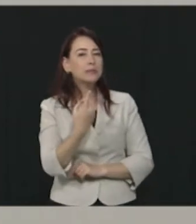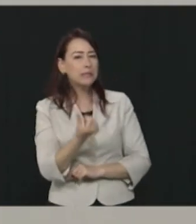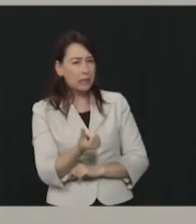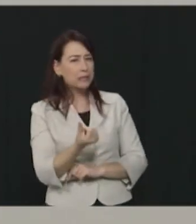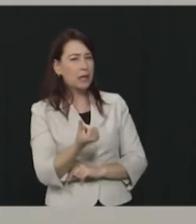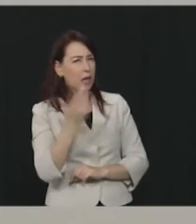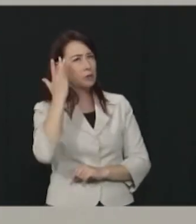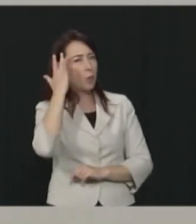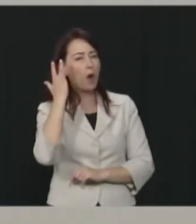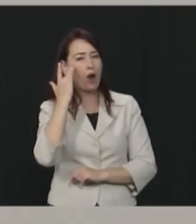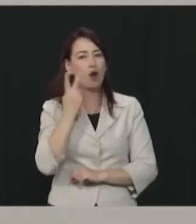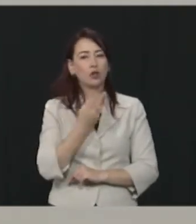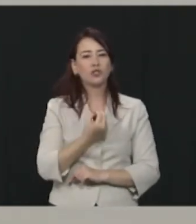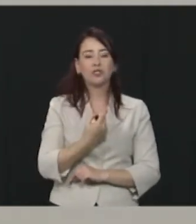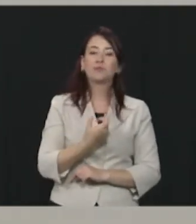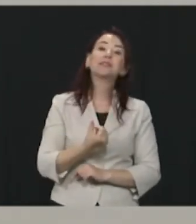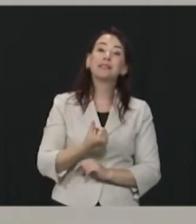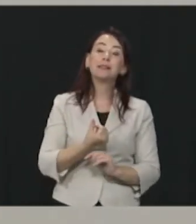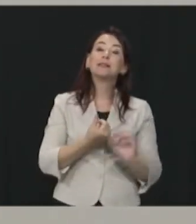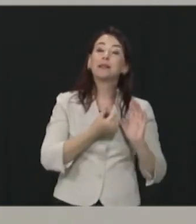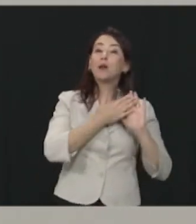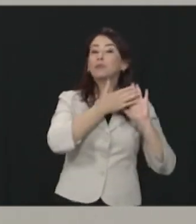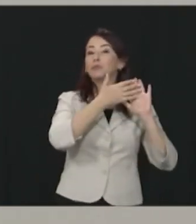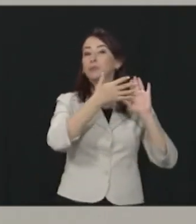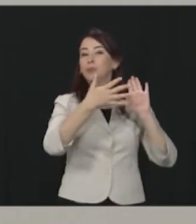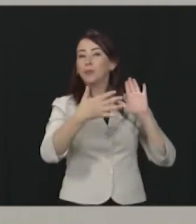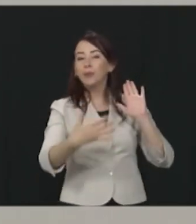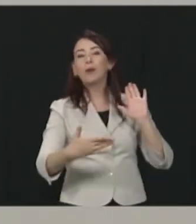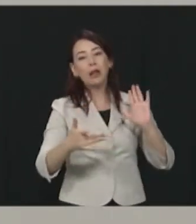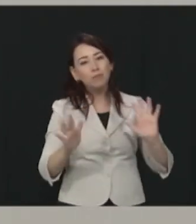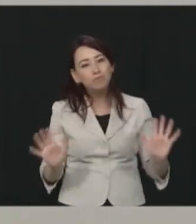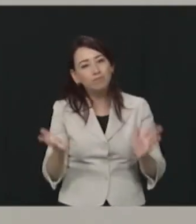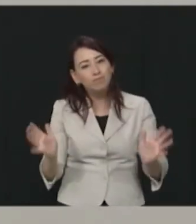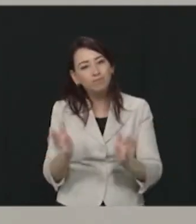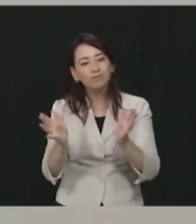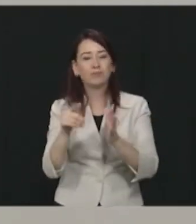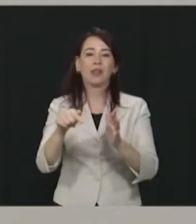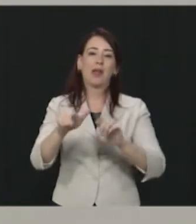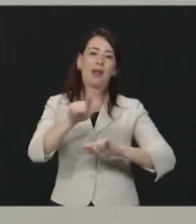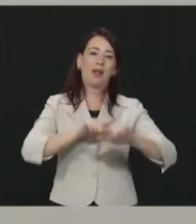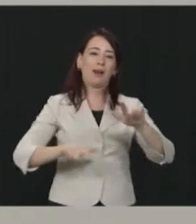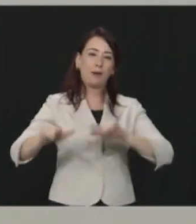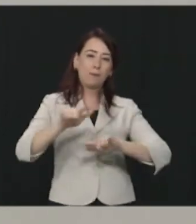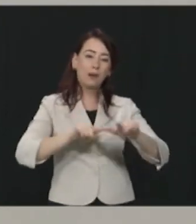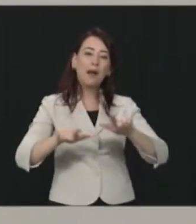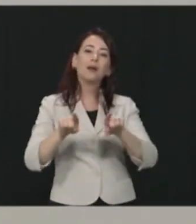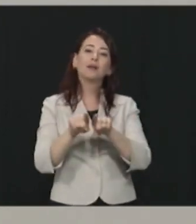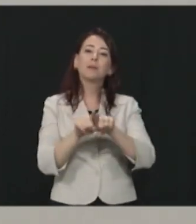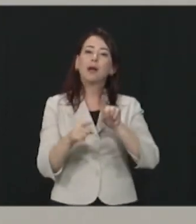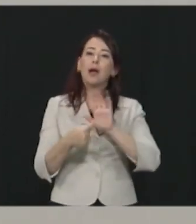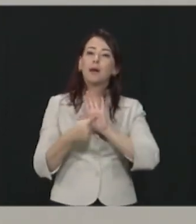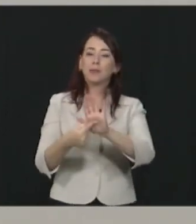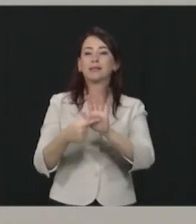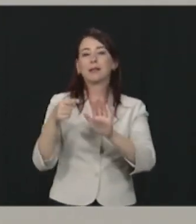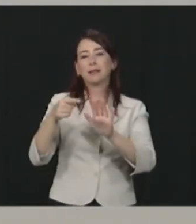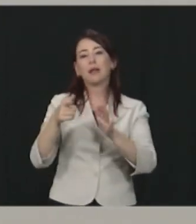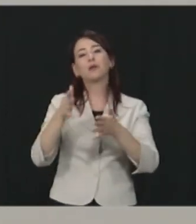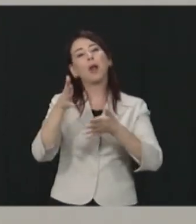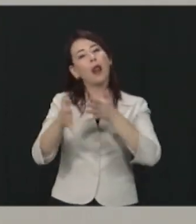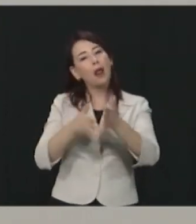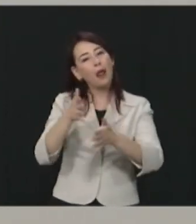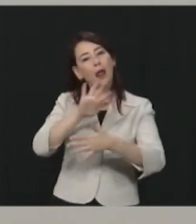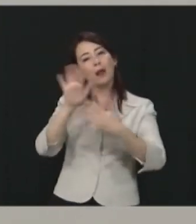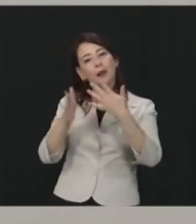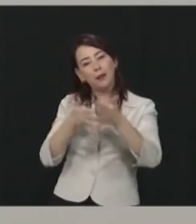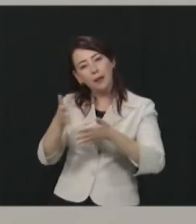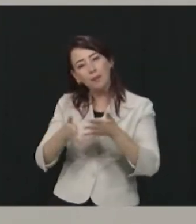engano. E desde então ela vem aí só tocando esse projeto e apresentando a Libras, a língua dos sinais aí,